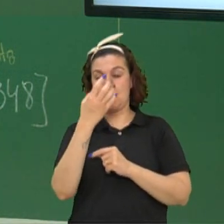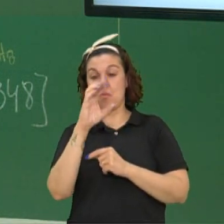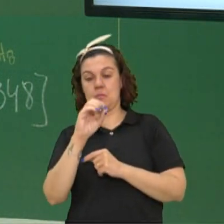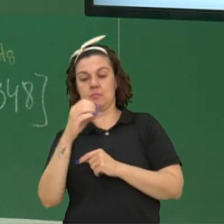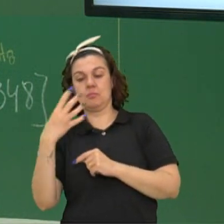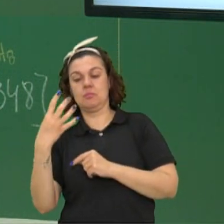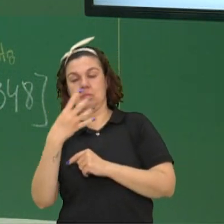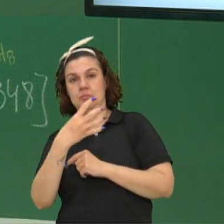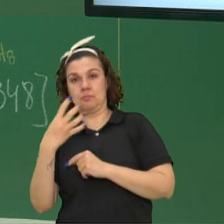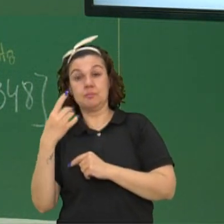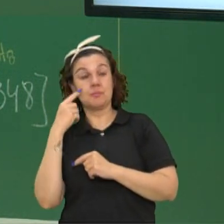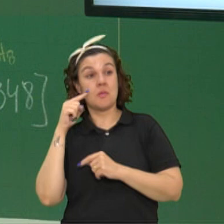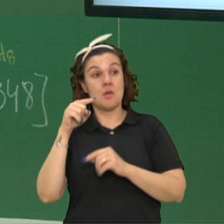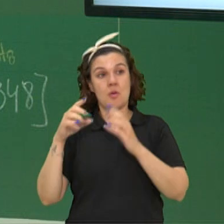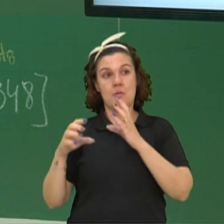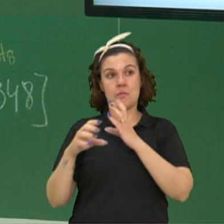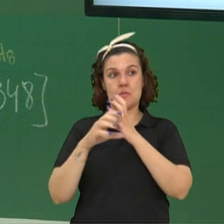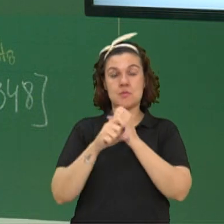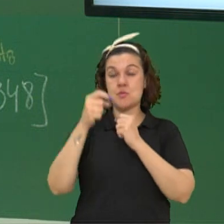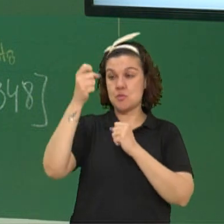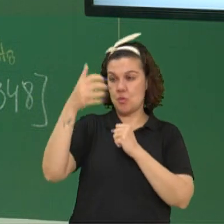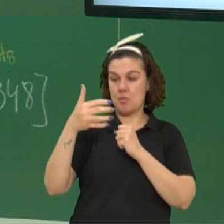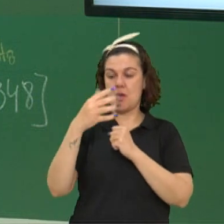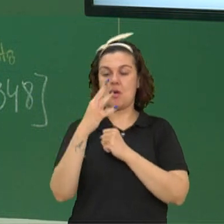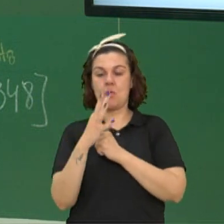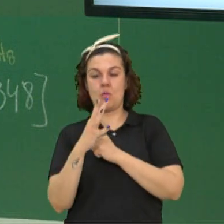1.044. A soma desses dois valores dá